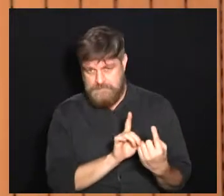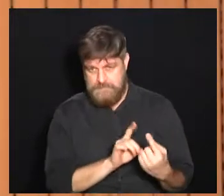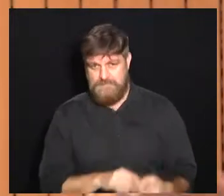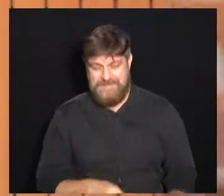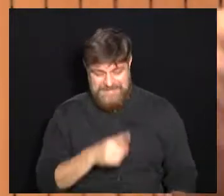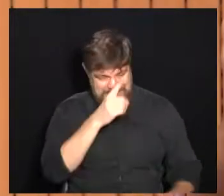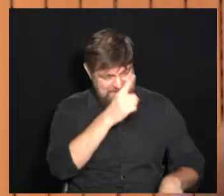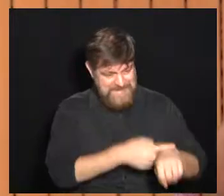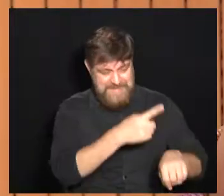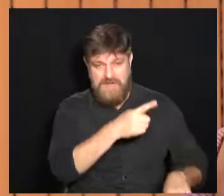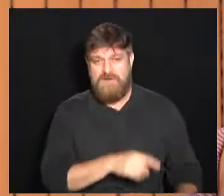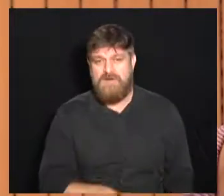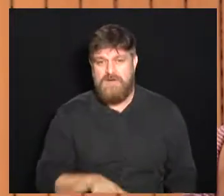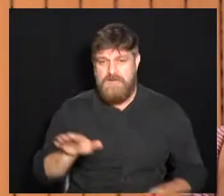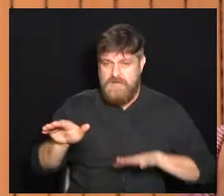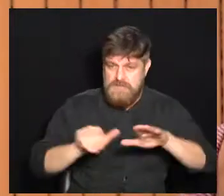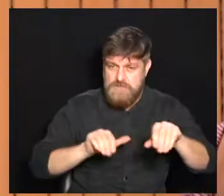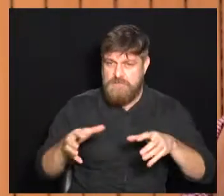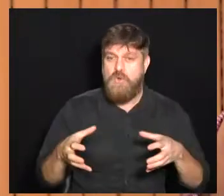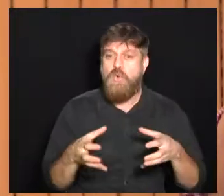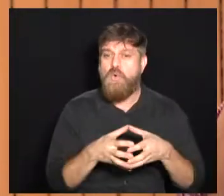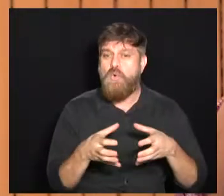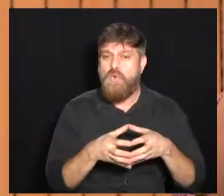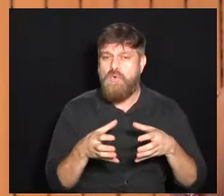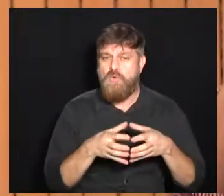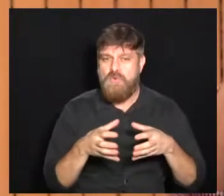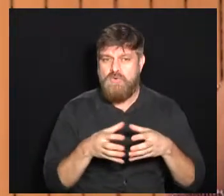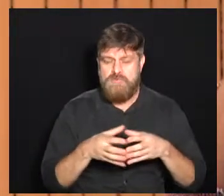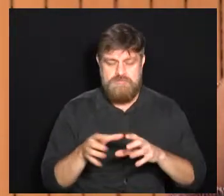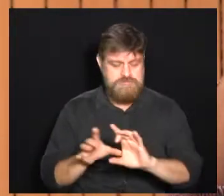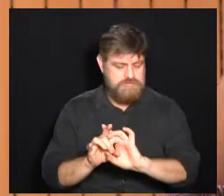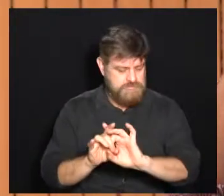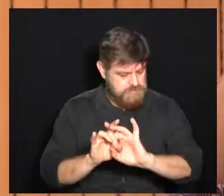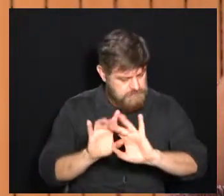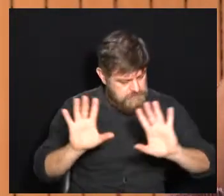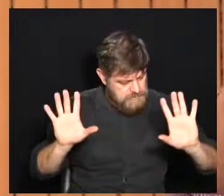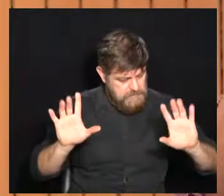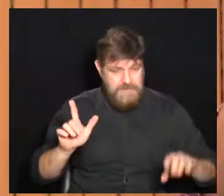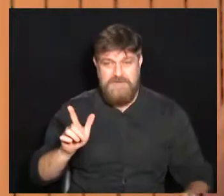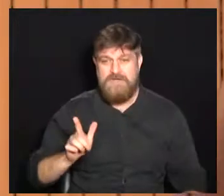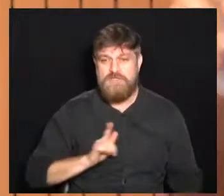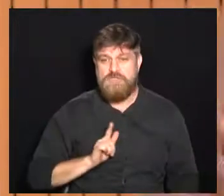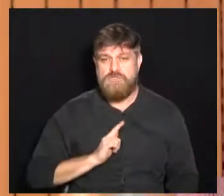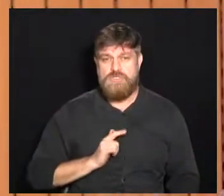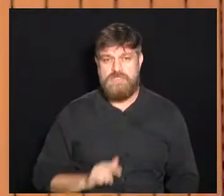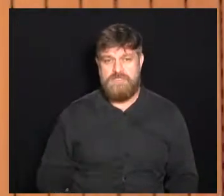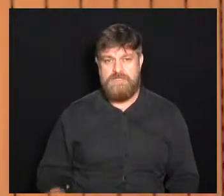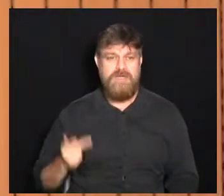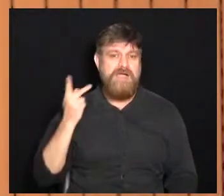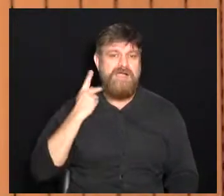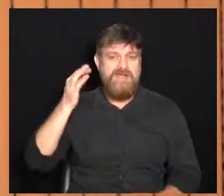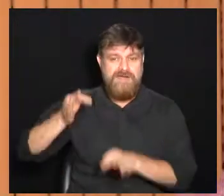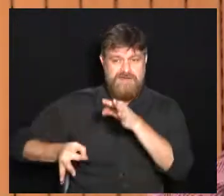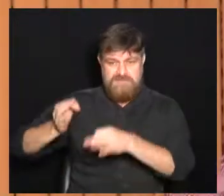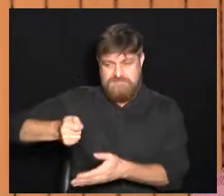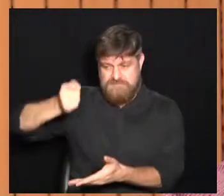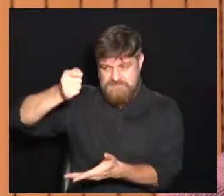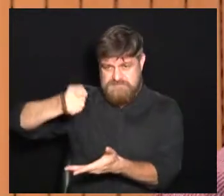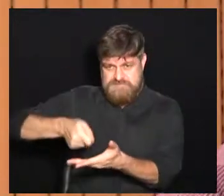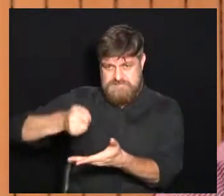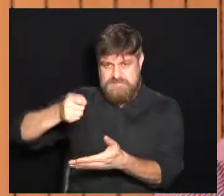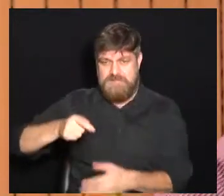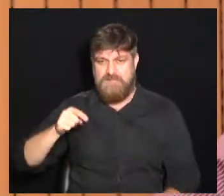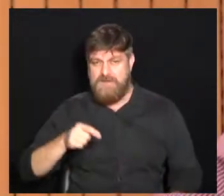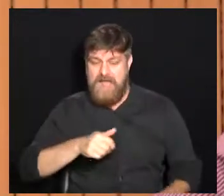imediatamente convocou uma comissão independente, formada por procuradores de carreira,